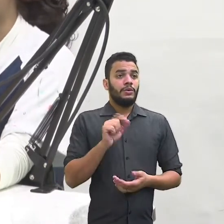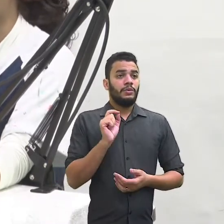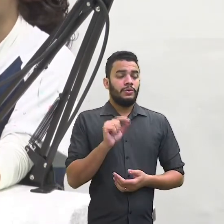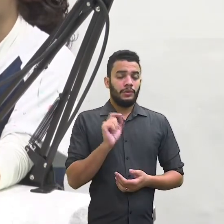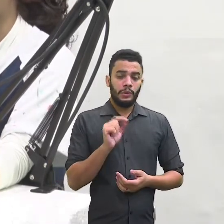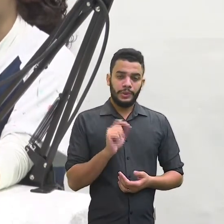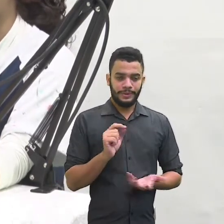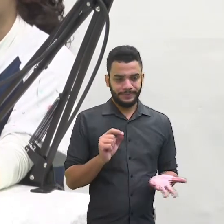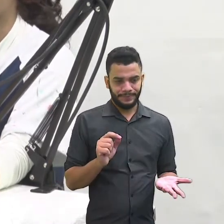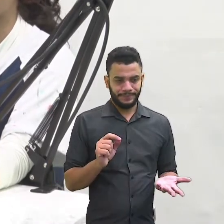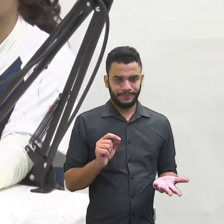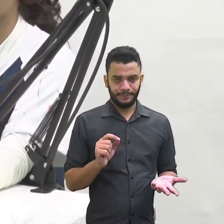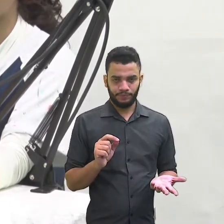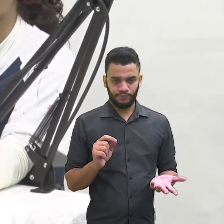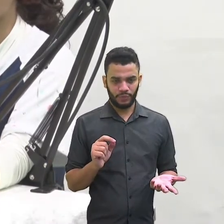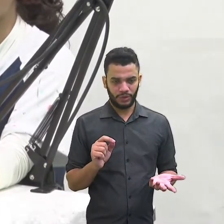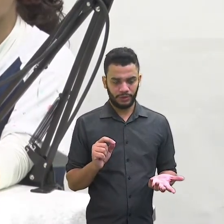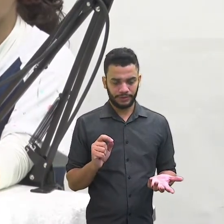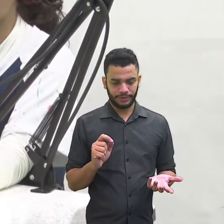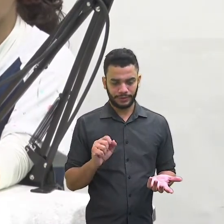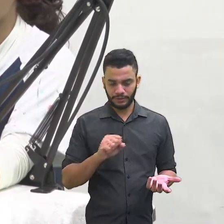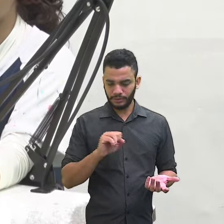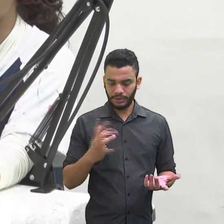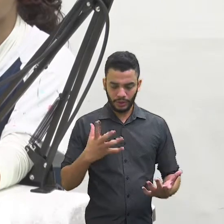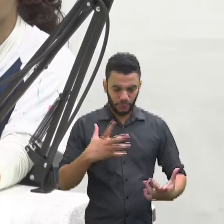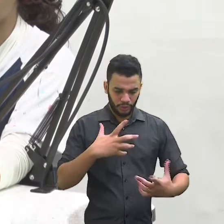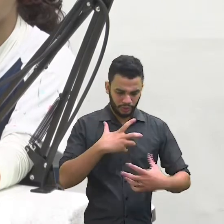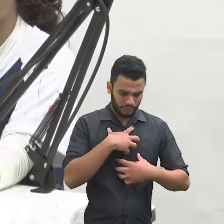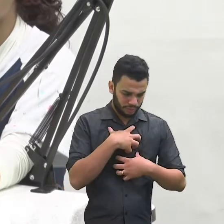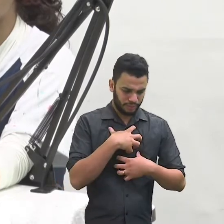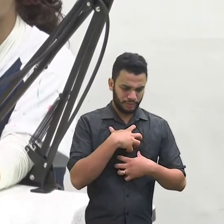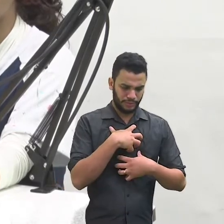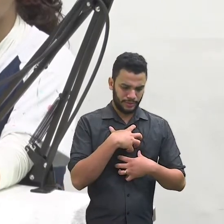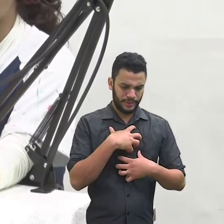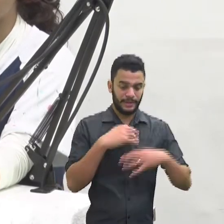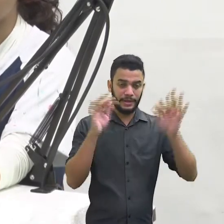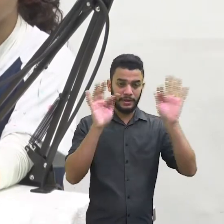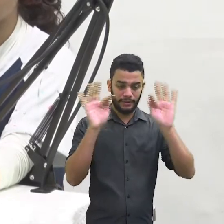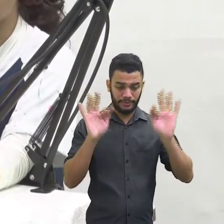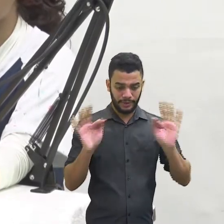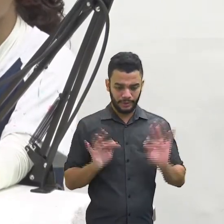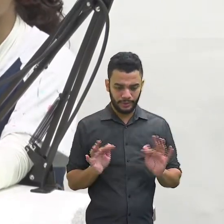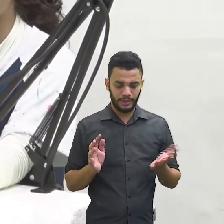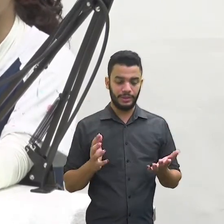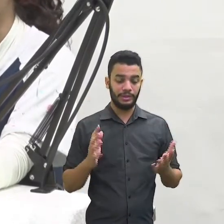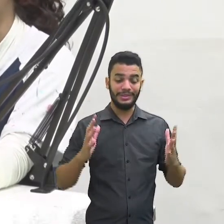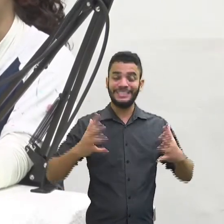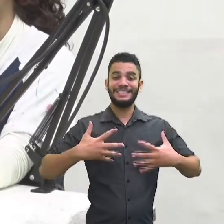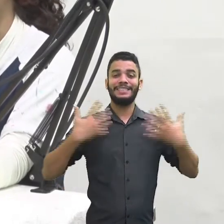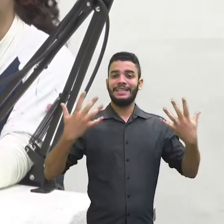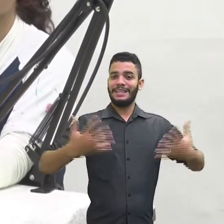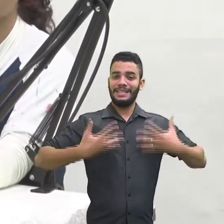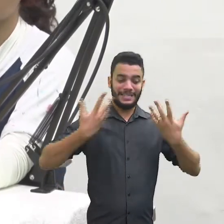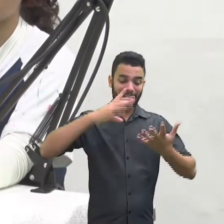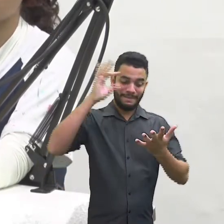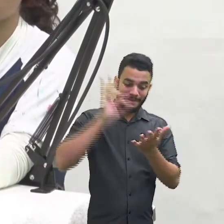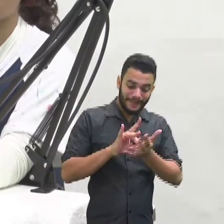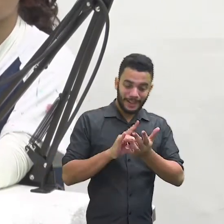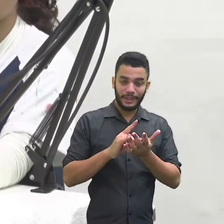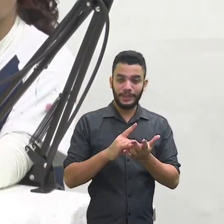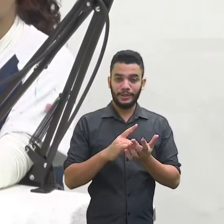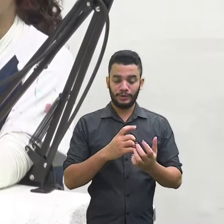valeria mais a pena aquele sentimento que você teve de alegria, lembranças boas, do que bens